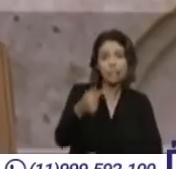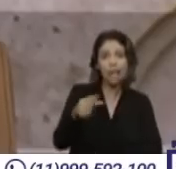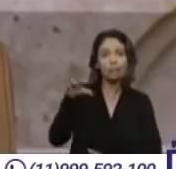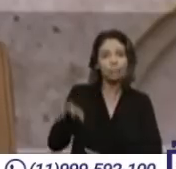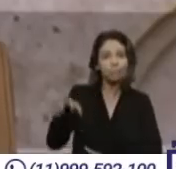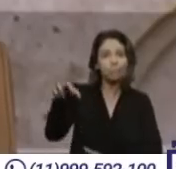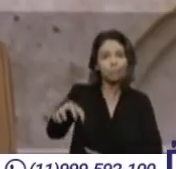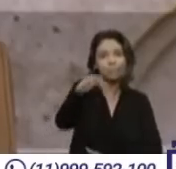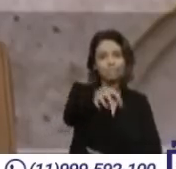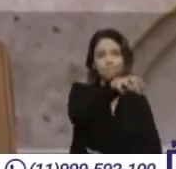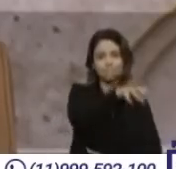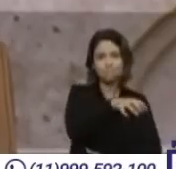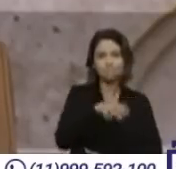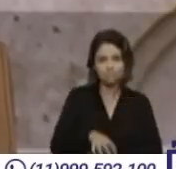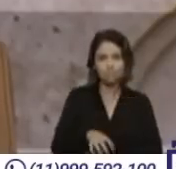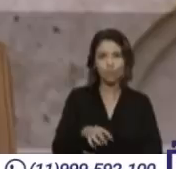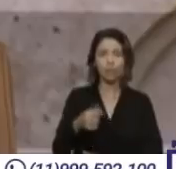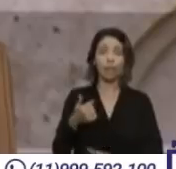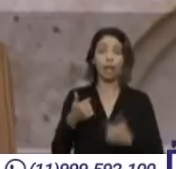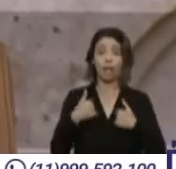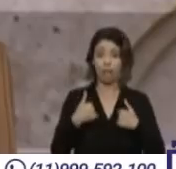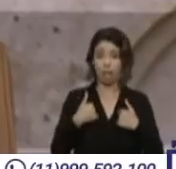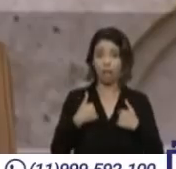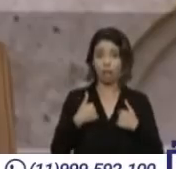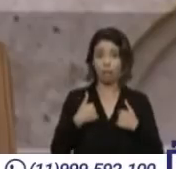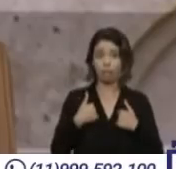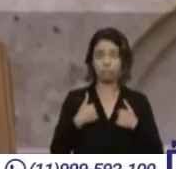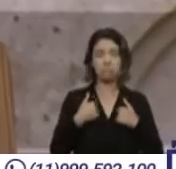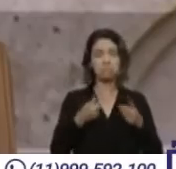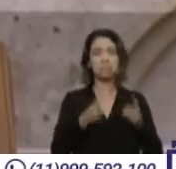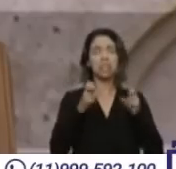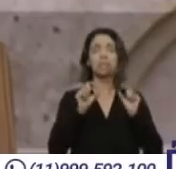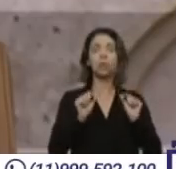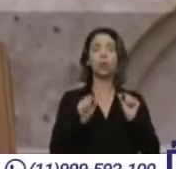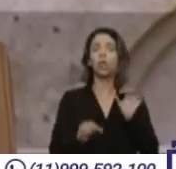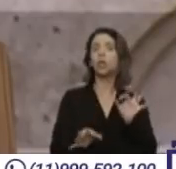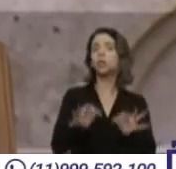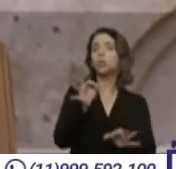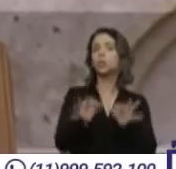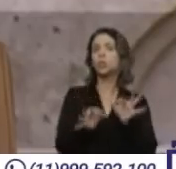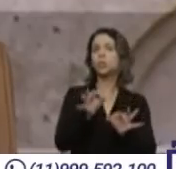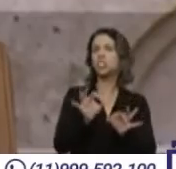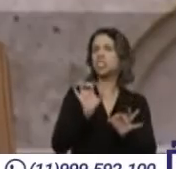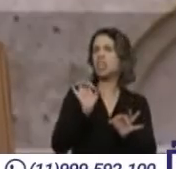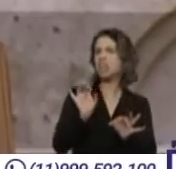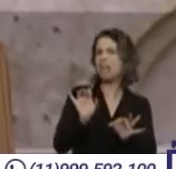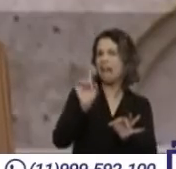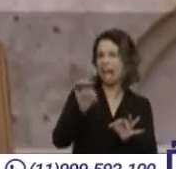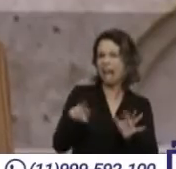entes federativos, sublinho que a justiça também não é feita para a